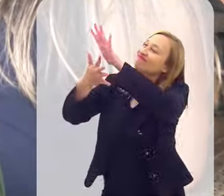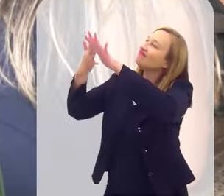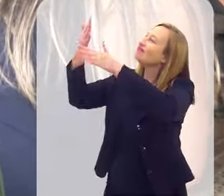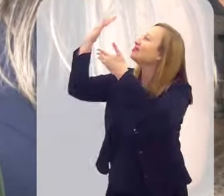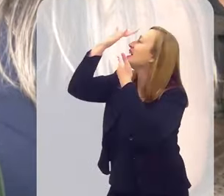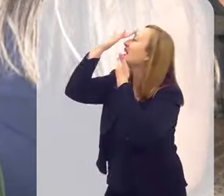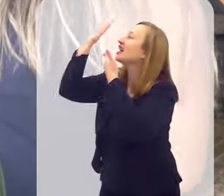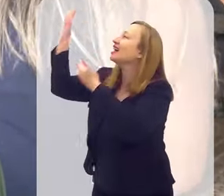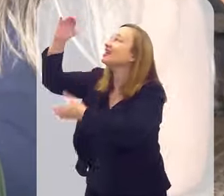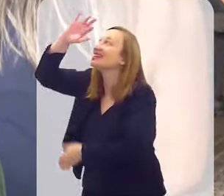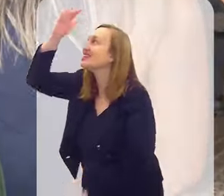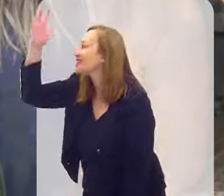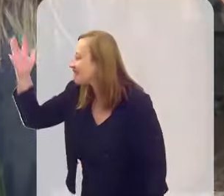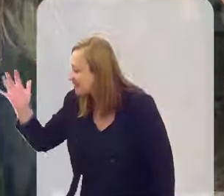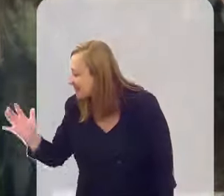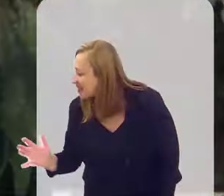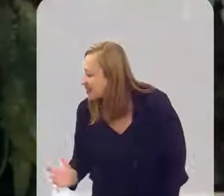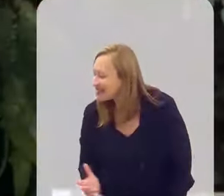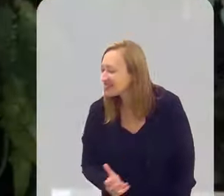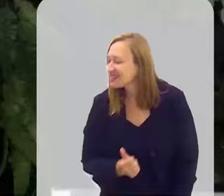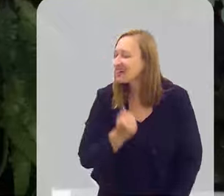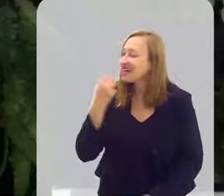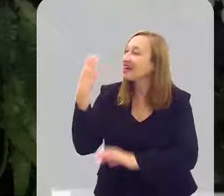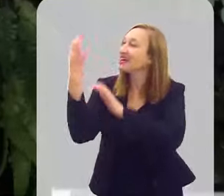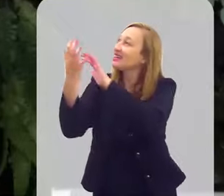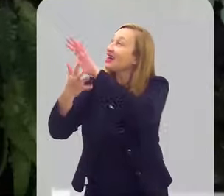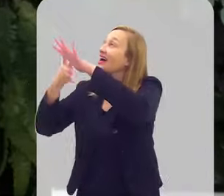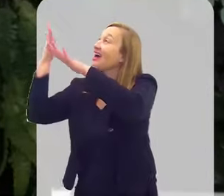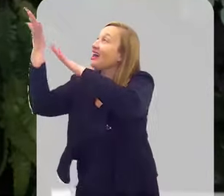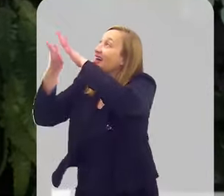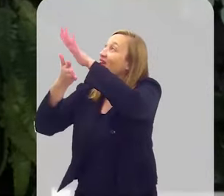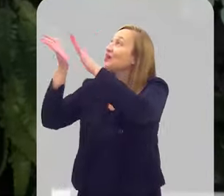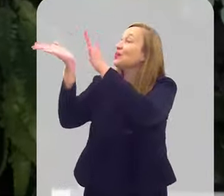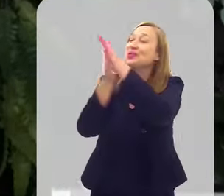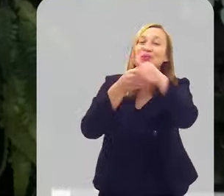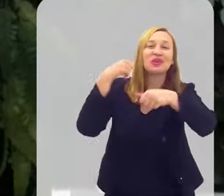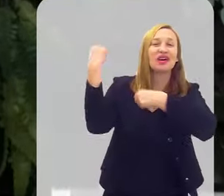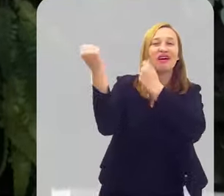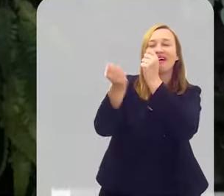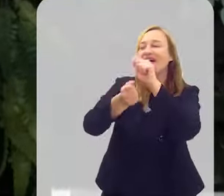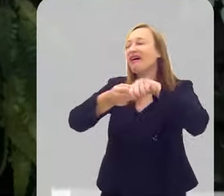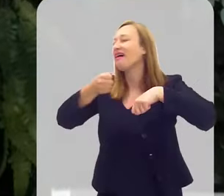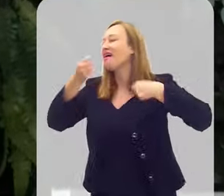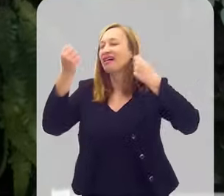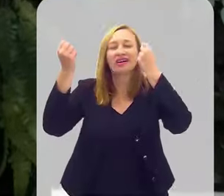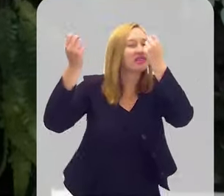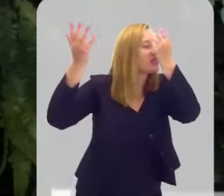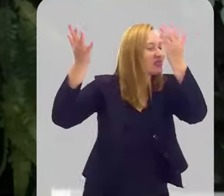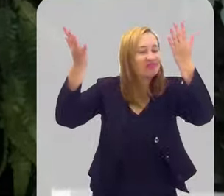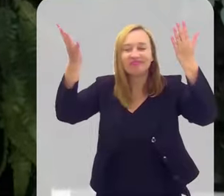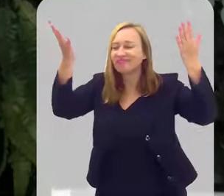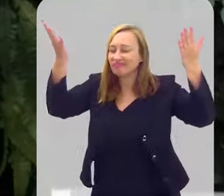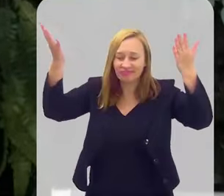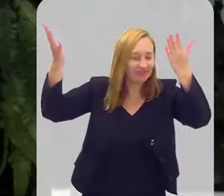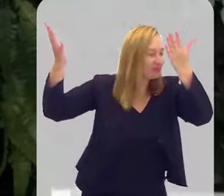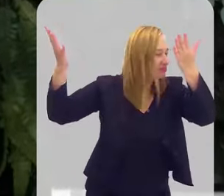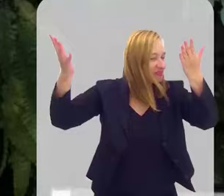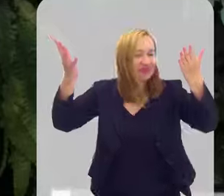batalha levanto as minhas mãos para te adorar e canto